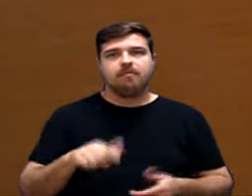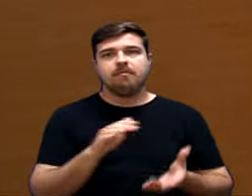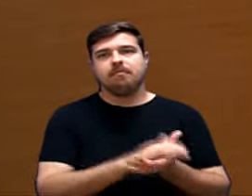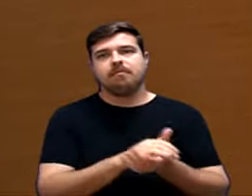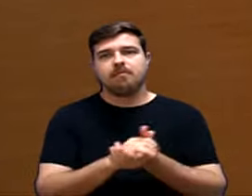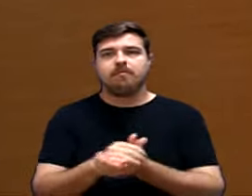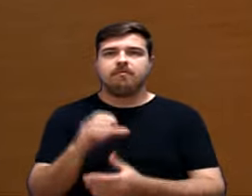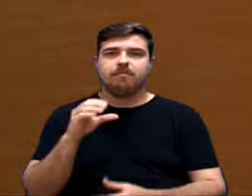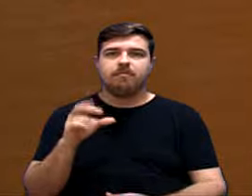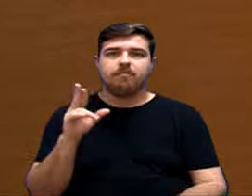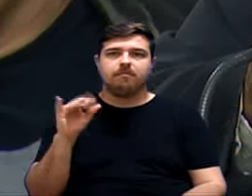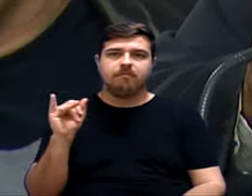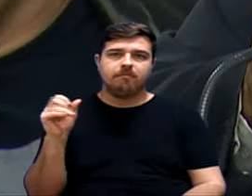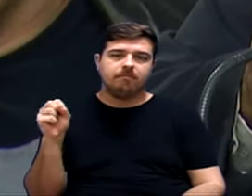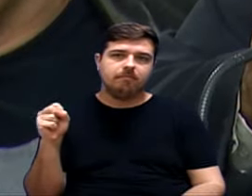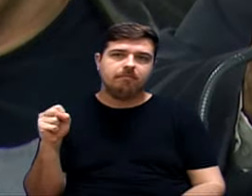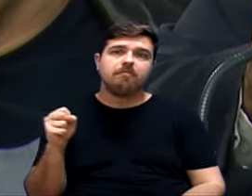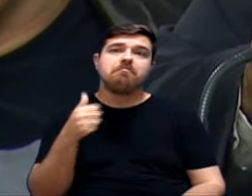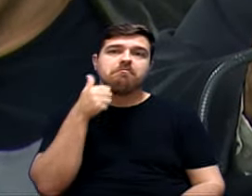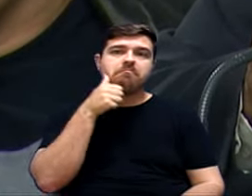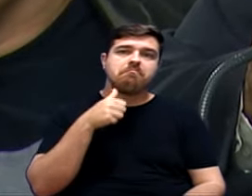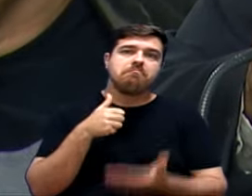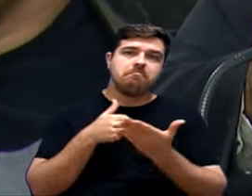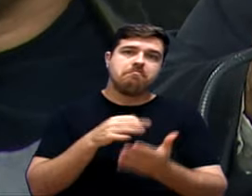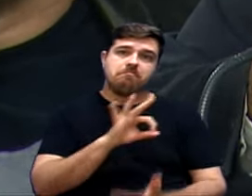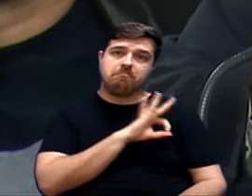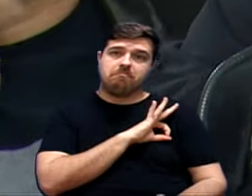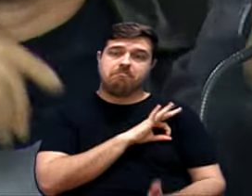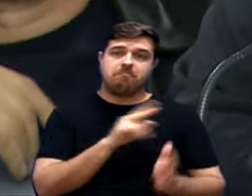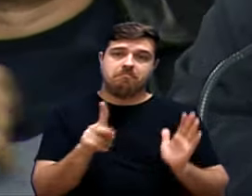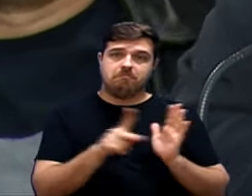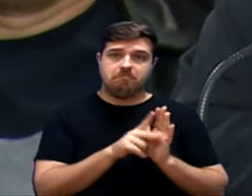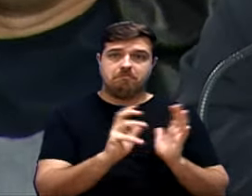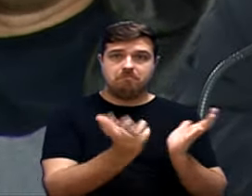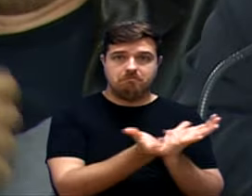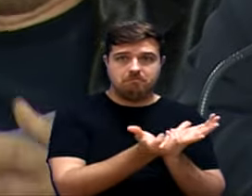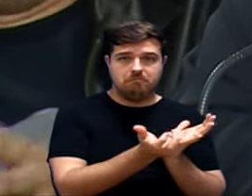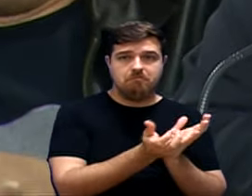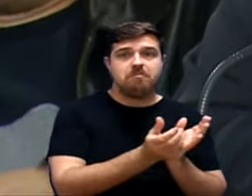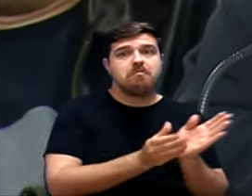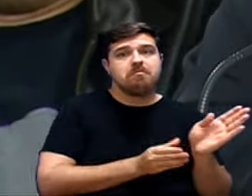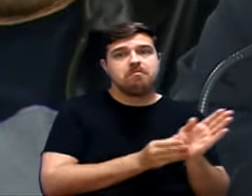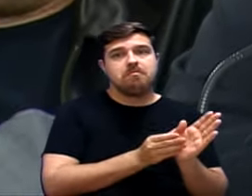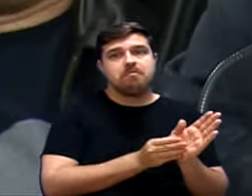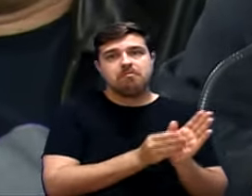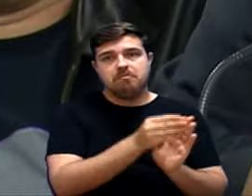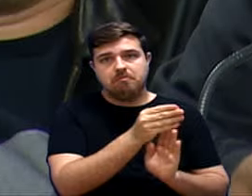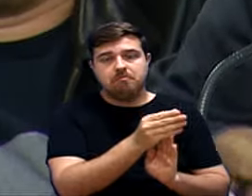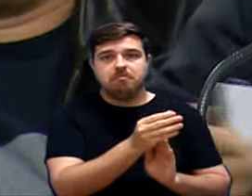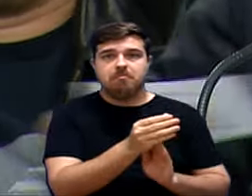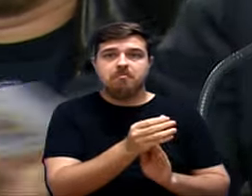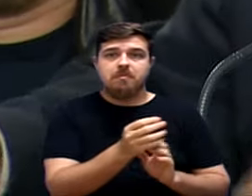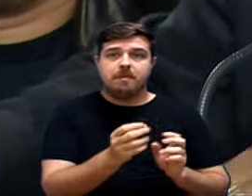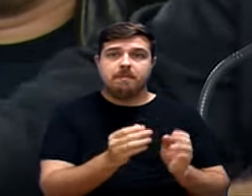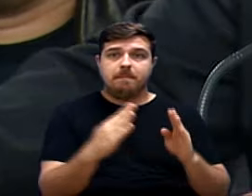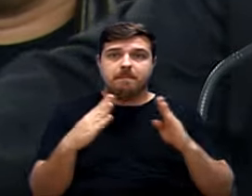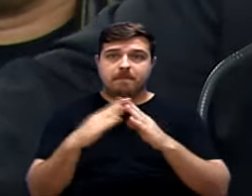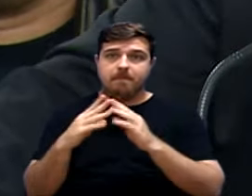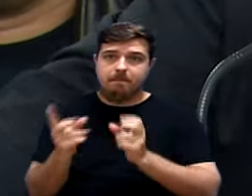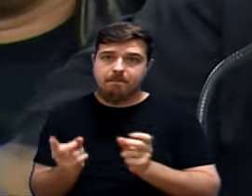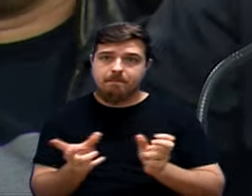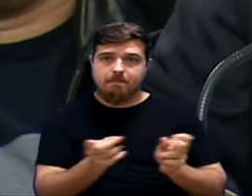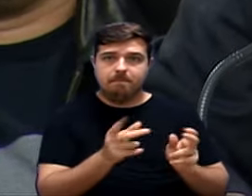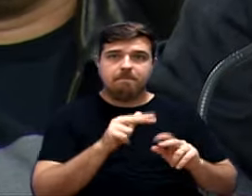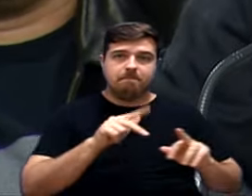também Cristiane Jordão Araújo delegada regional do conselho dos de corretores da imóveis de soroc Obrigado também pela